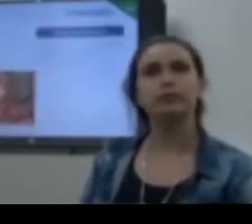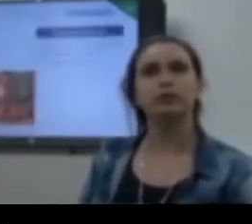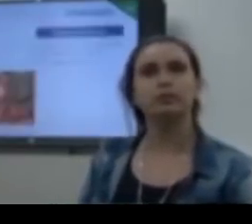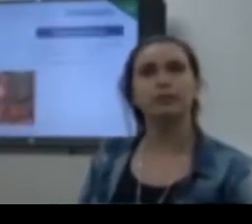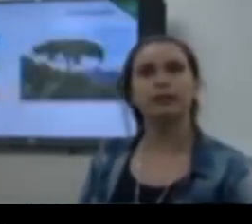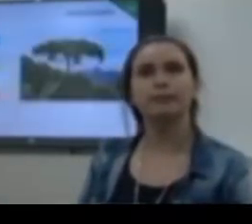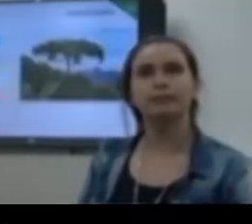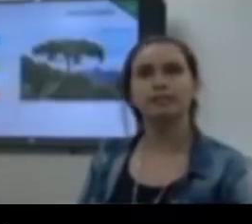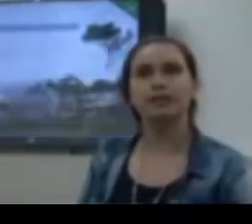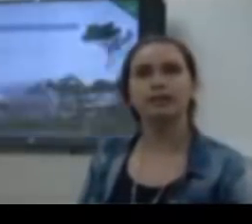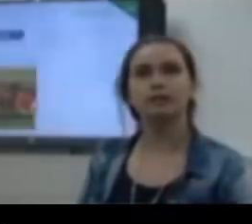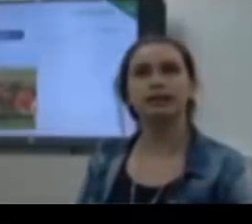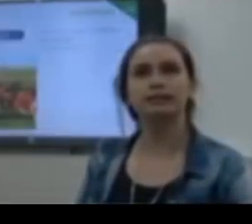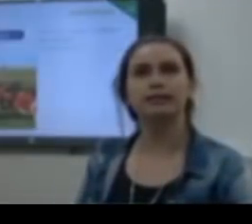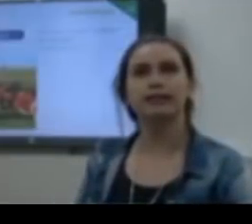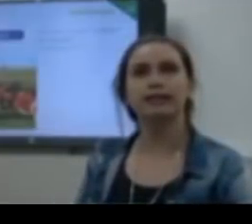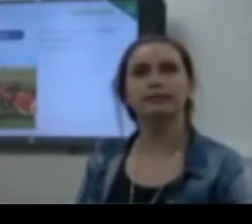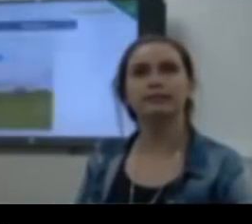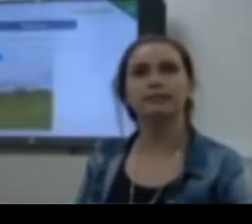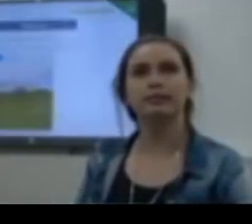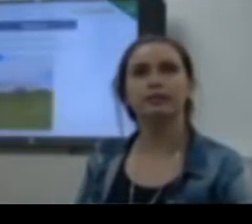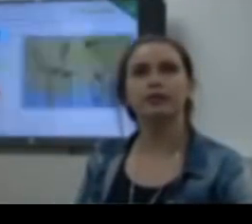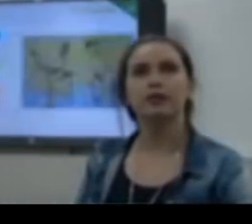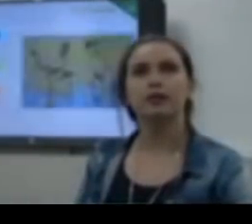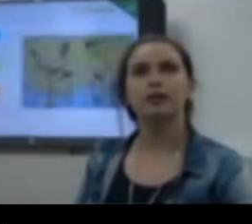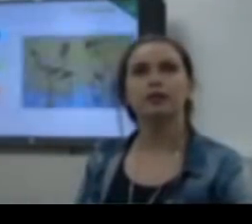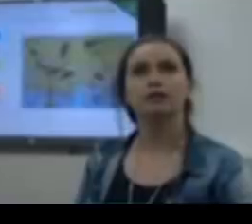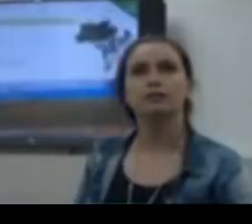vou até voltar um pouquinho no mapa lá para vocês verem. Cadê ele?